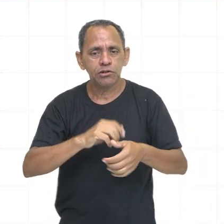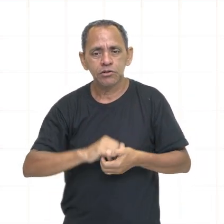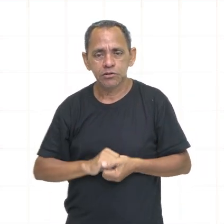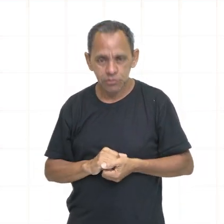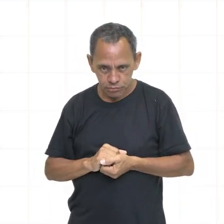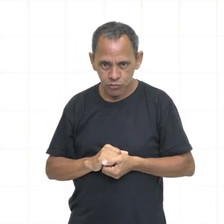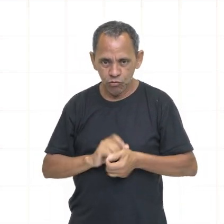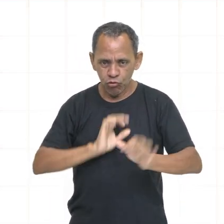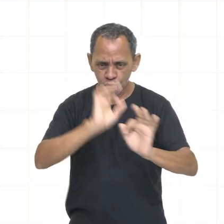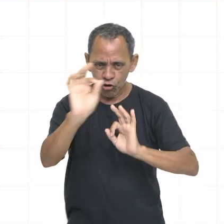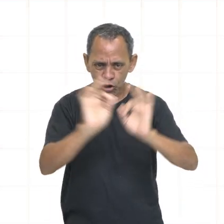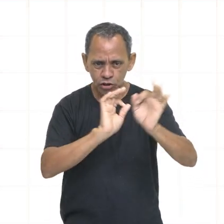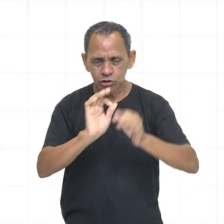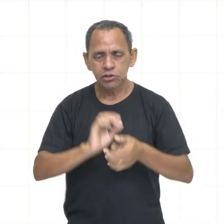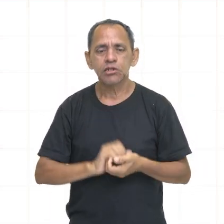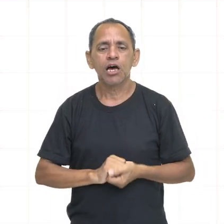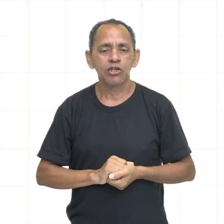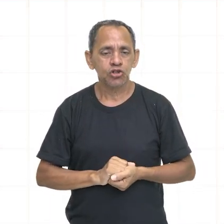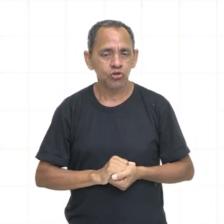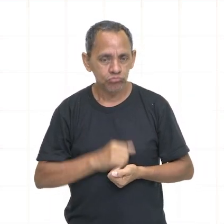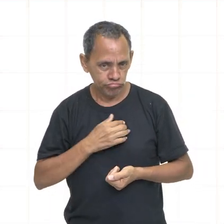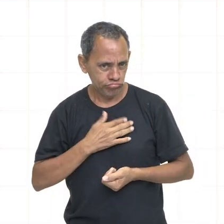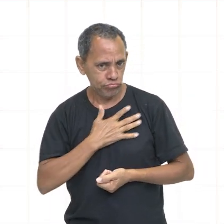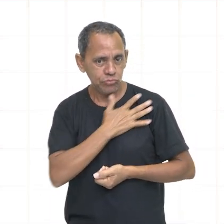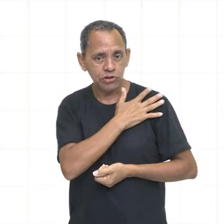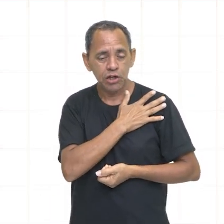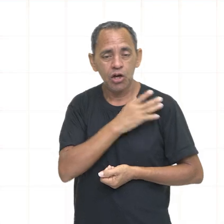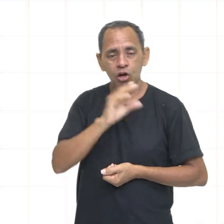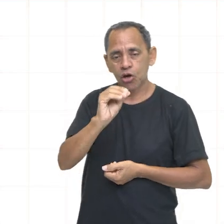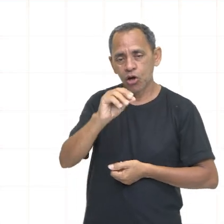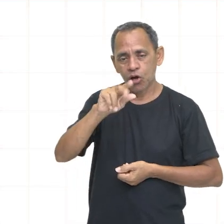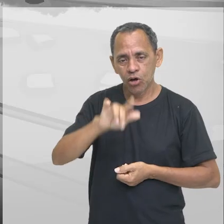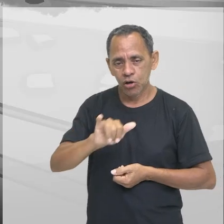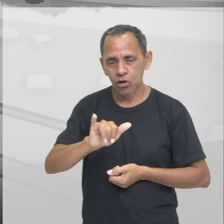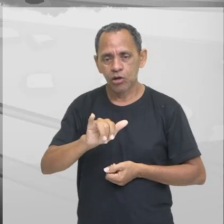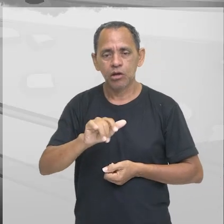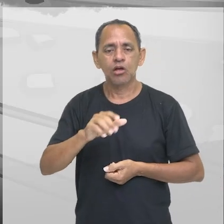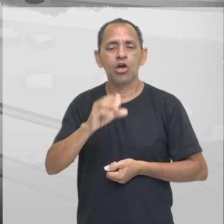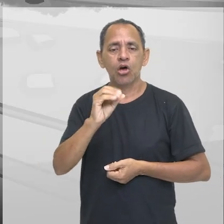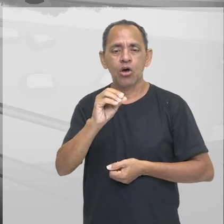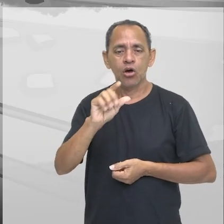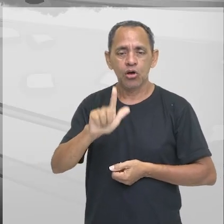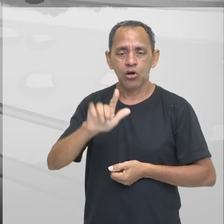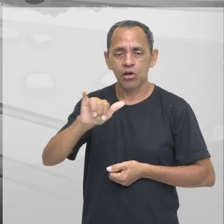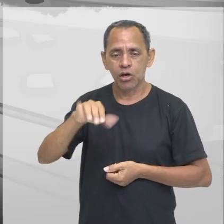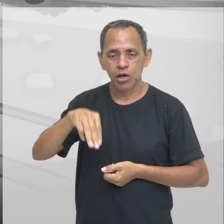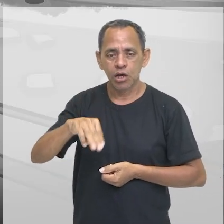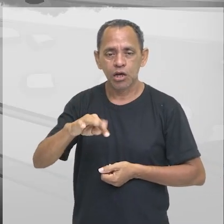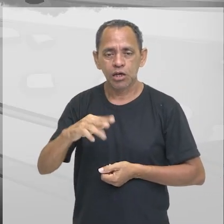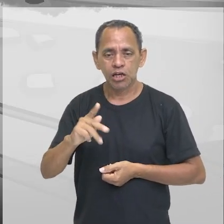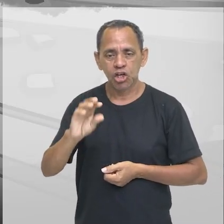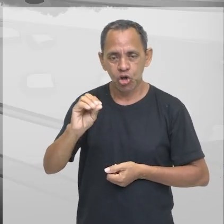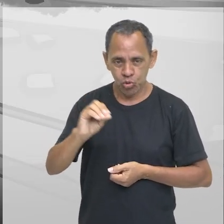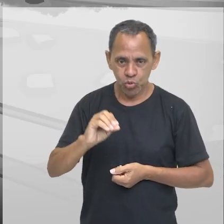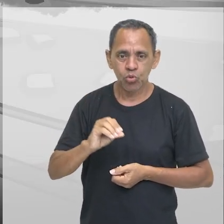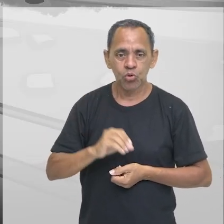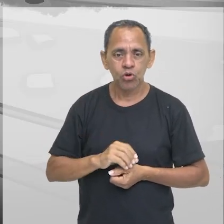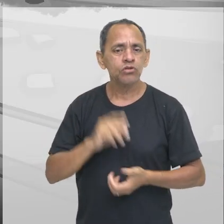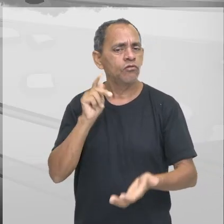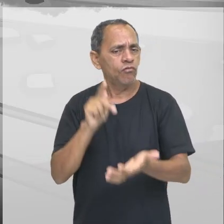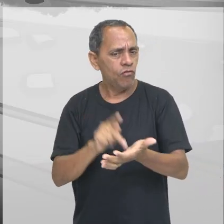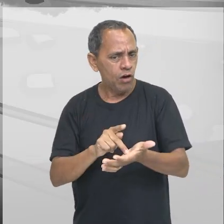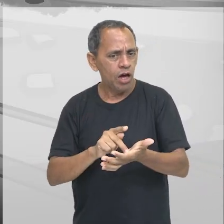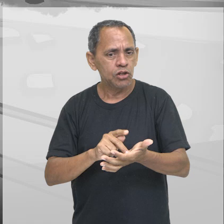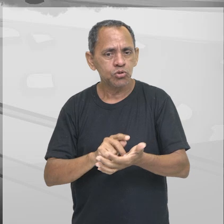pelo oficial integralista Olímpio Mourão Filho. Gente, é o bom e velho pânico moral, tá, gente?